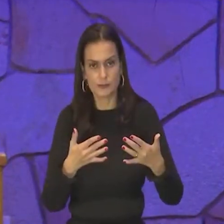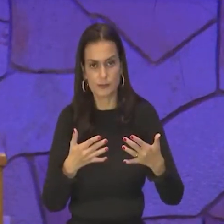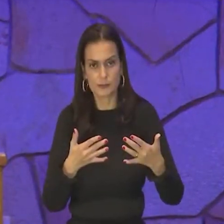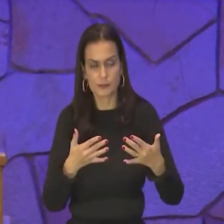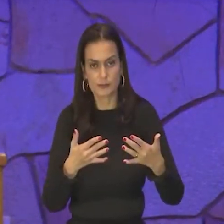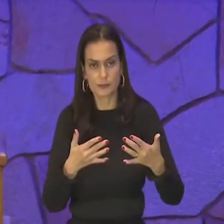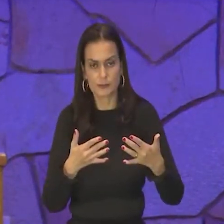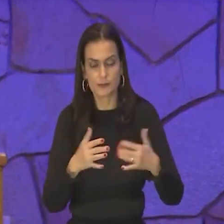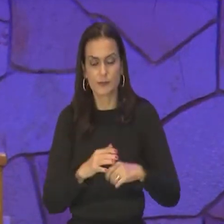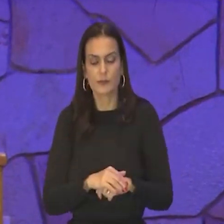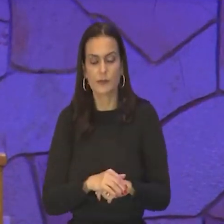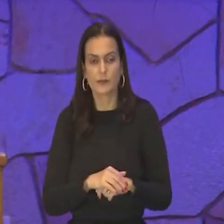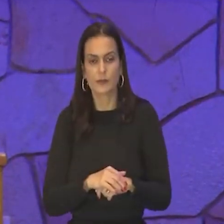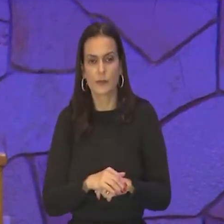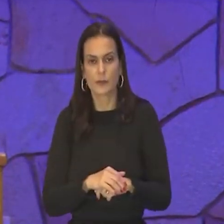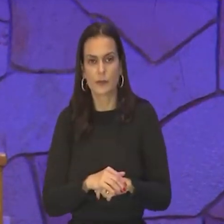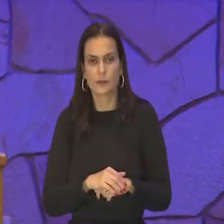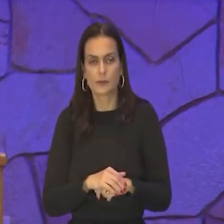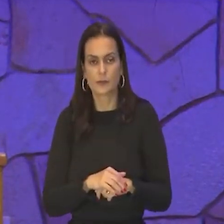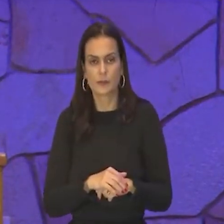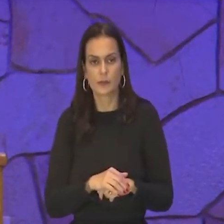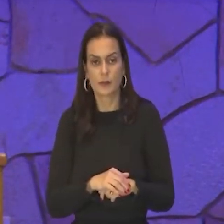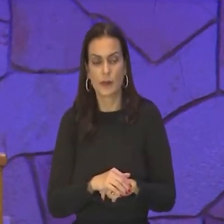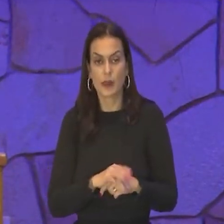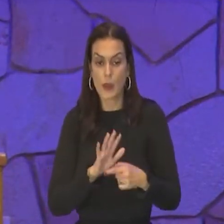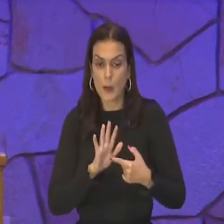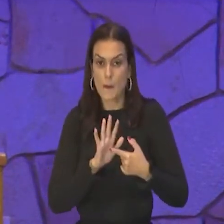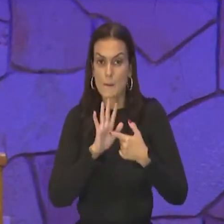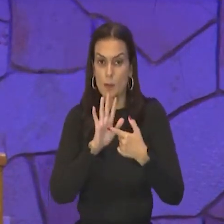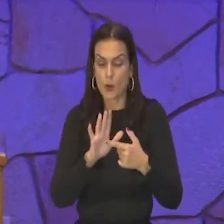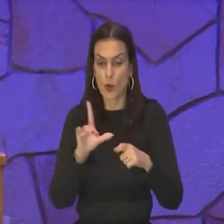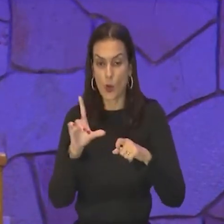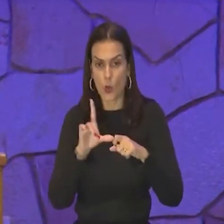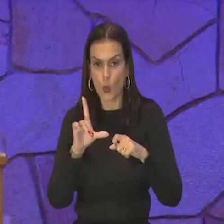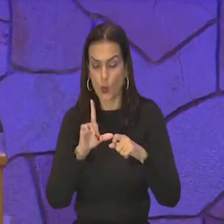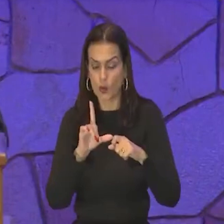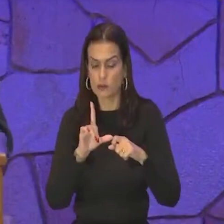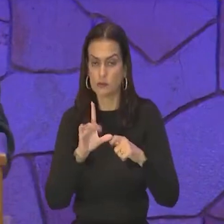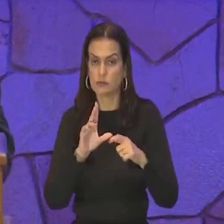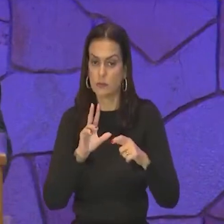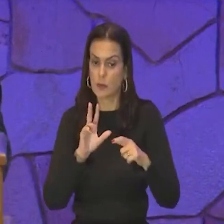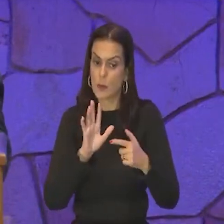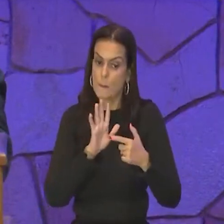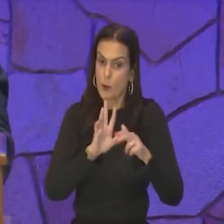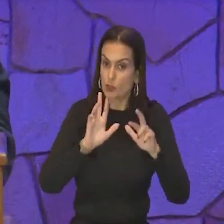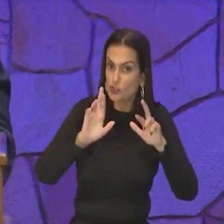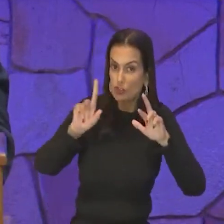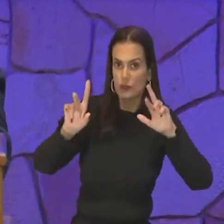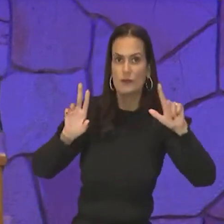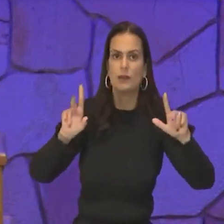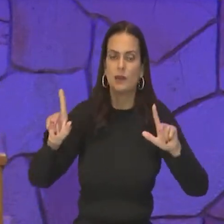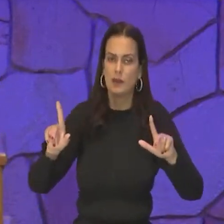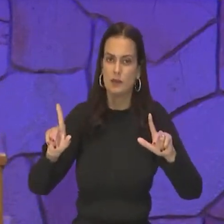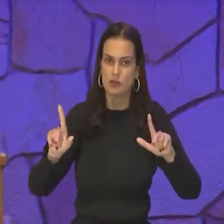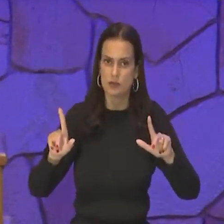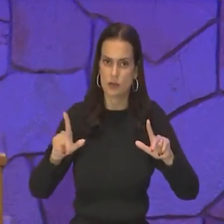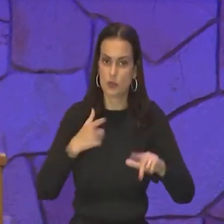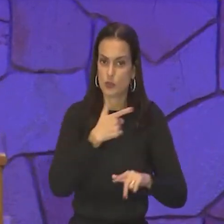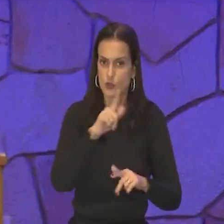ele enfatiza antes do pão, e Lucas faz diferente dos demais